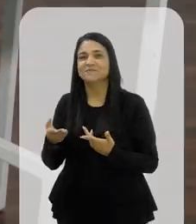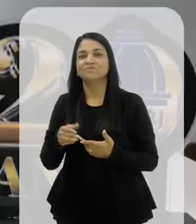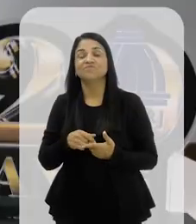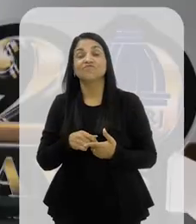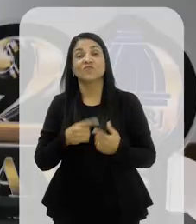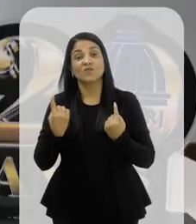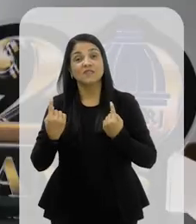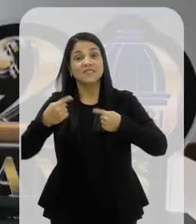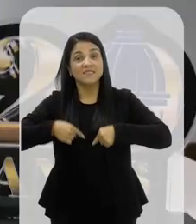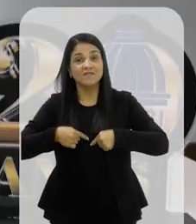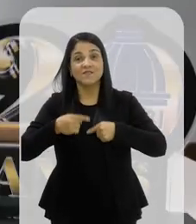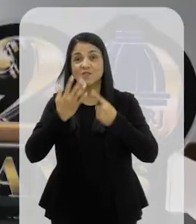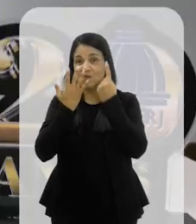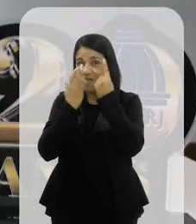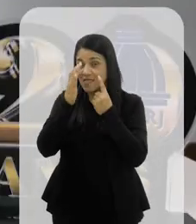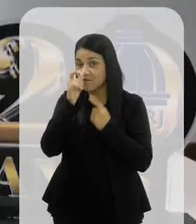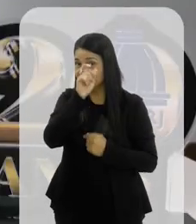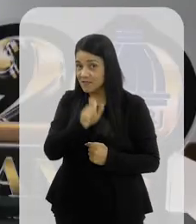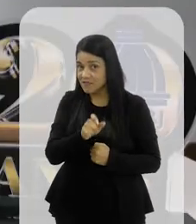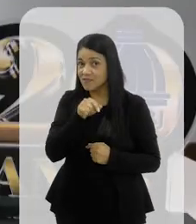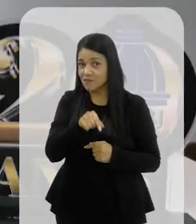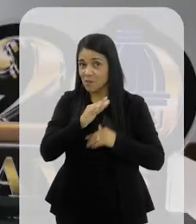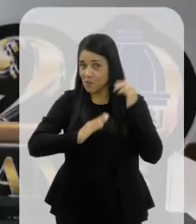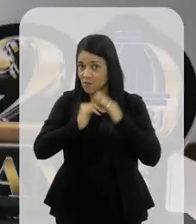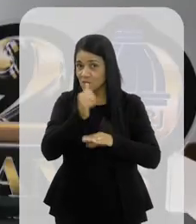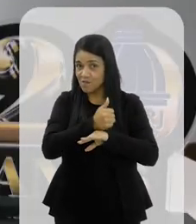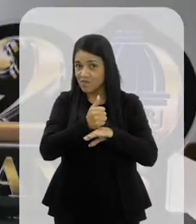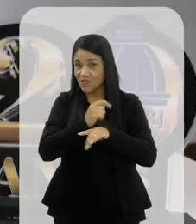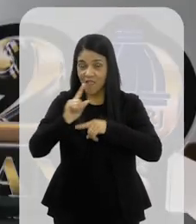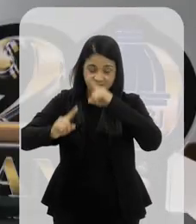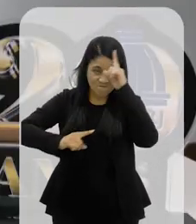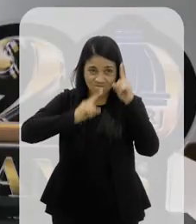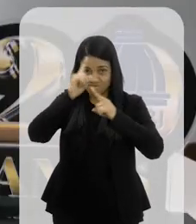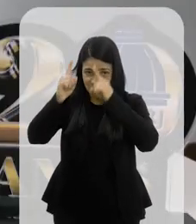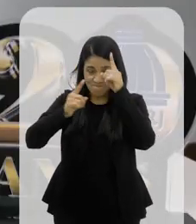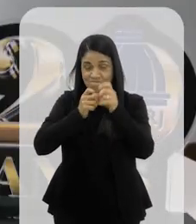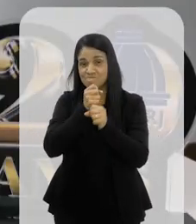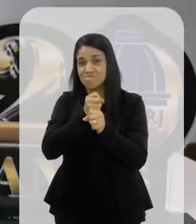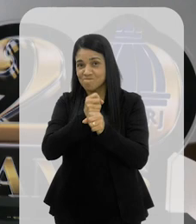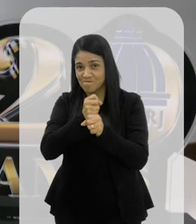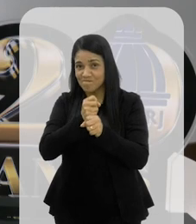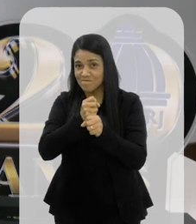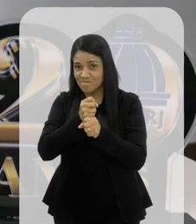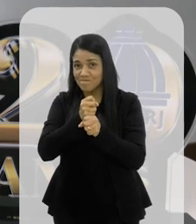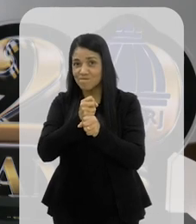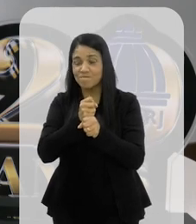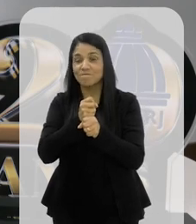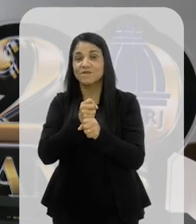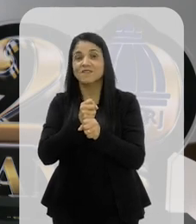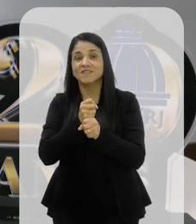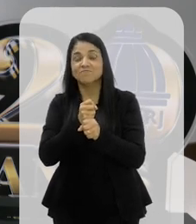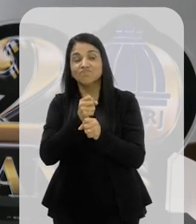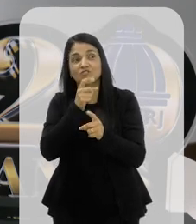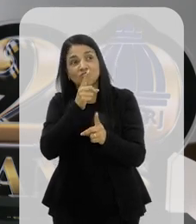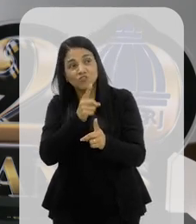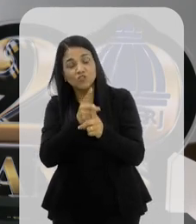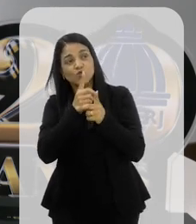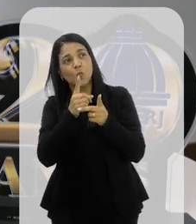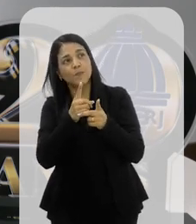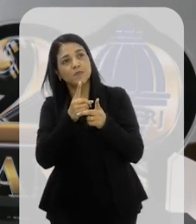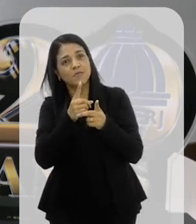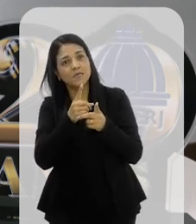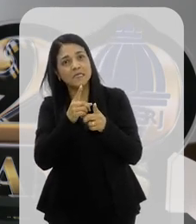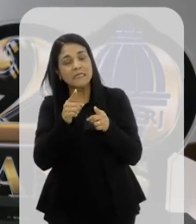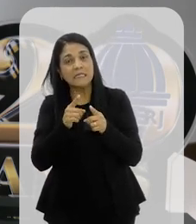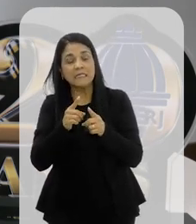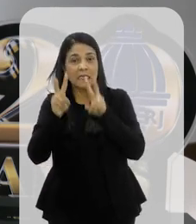acho que o grande desafio do carnavalesco ele tem que se Reinventar a cada ano né ele tem que se redescobrir